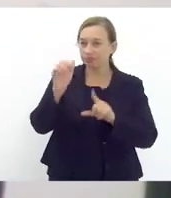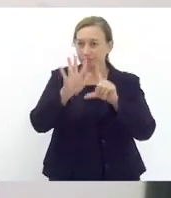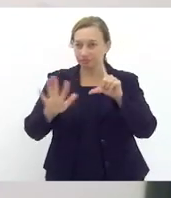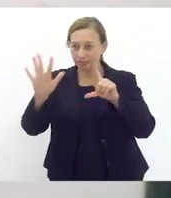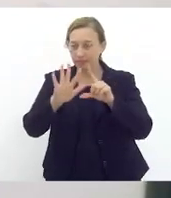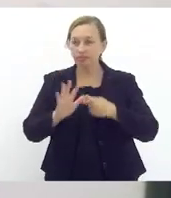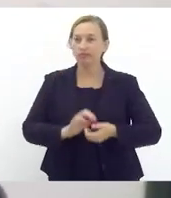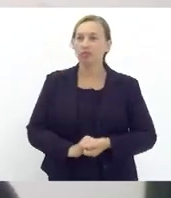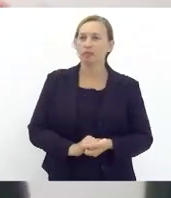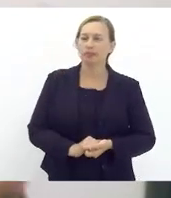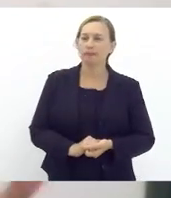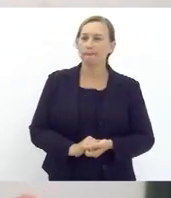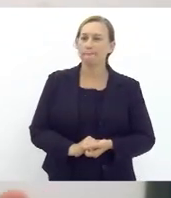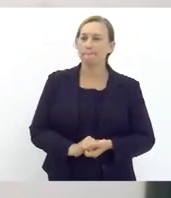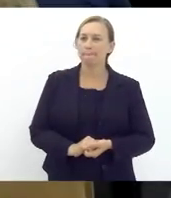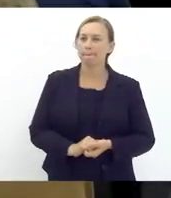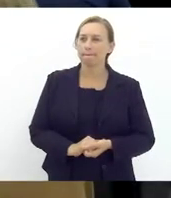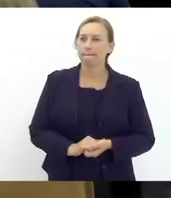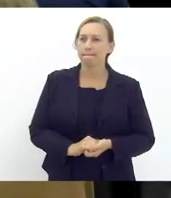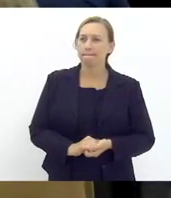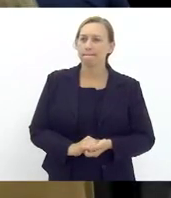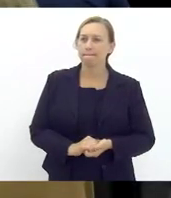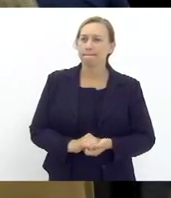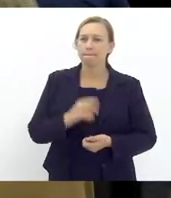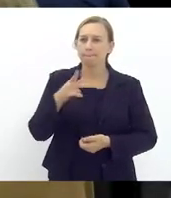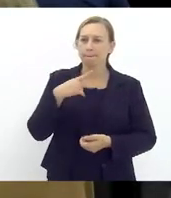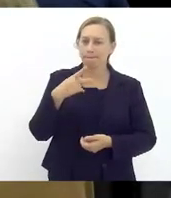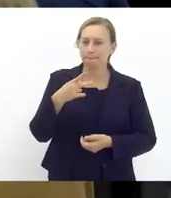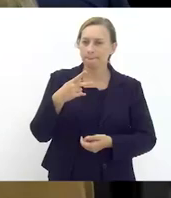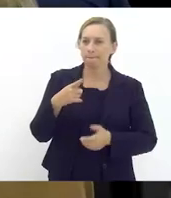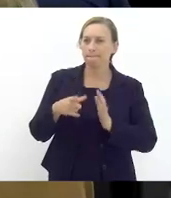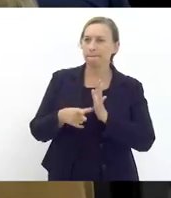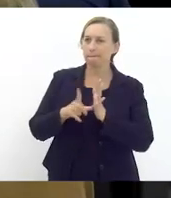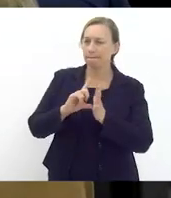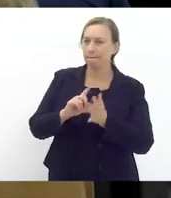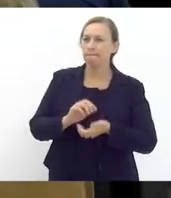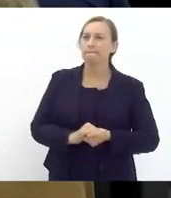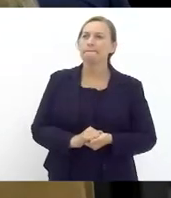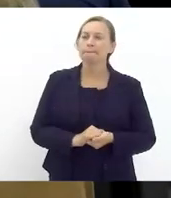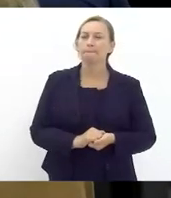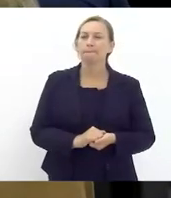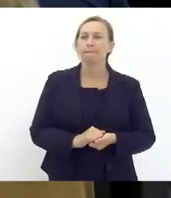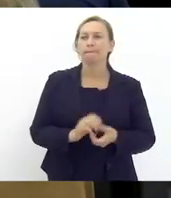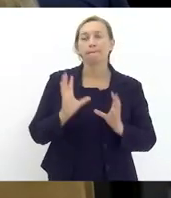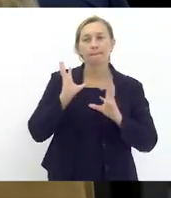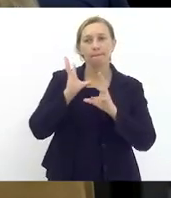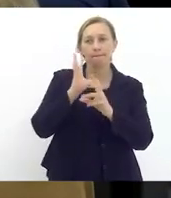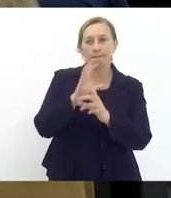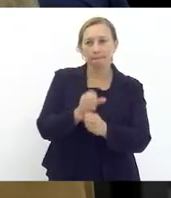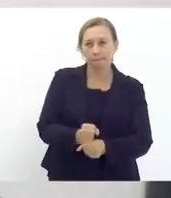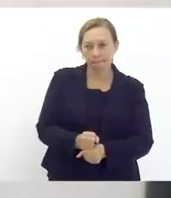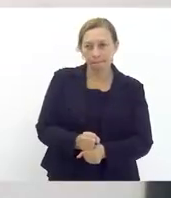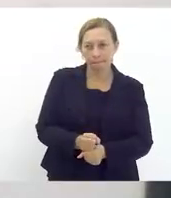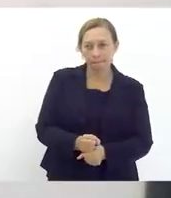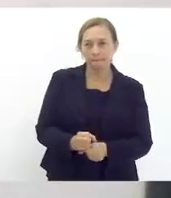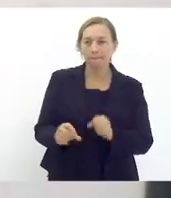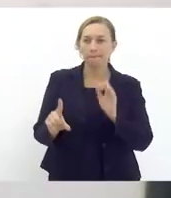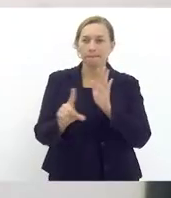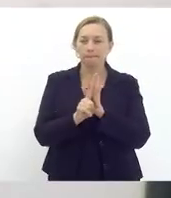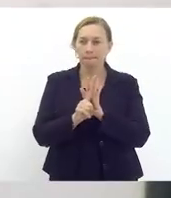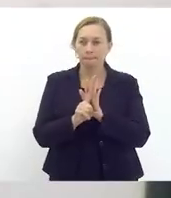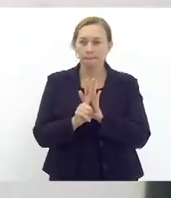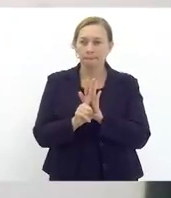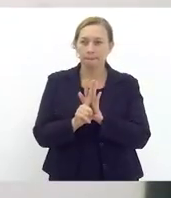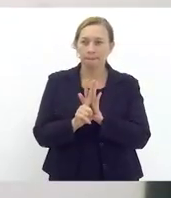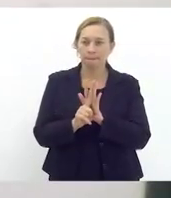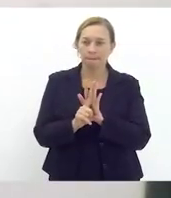si das falas que me antecederam Já disseram mas eu vou tentar resumir a lei só foi possível